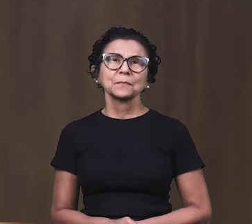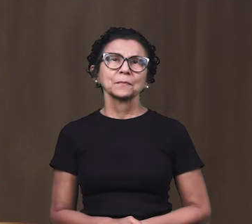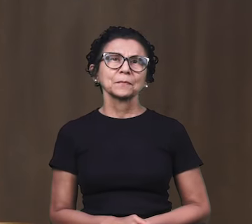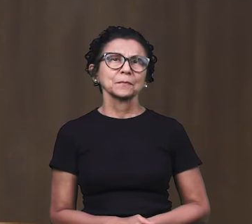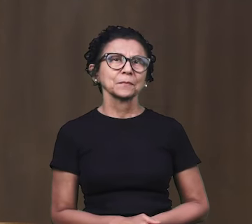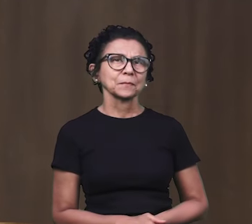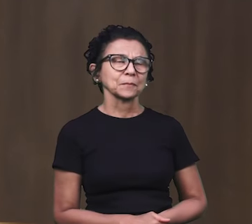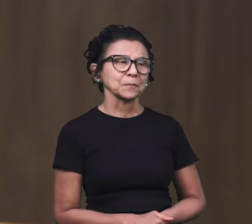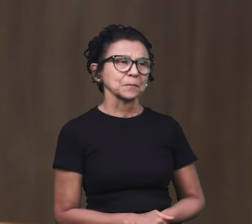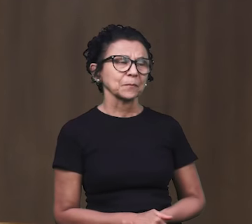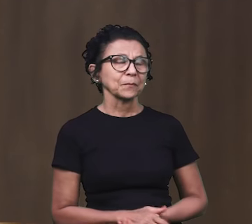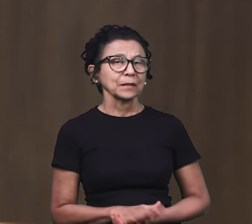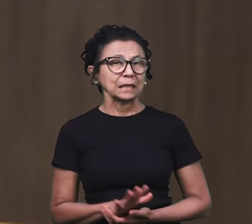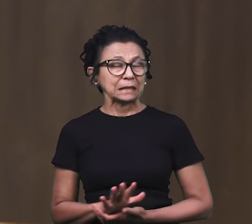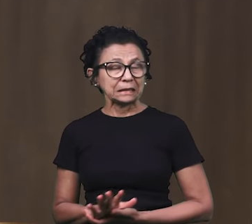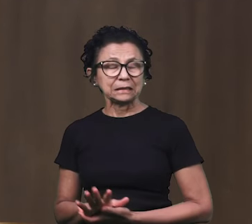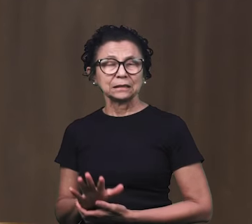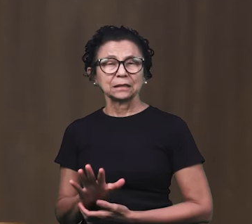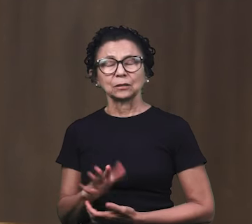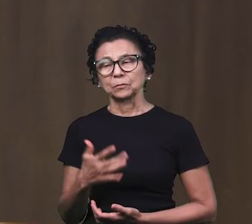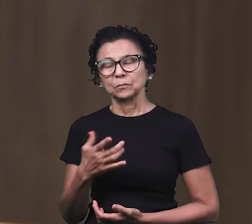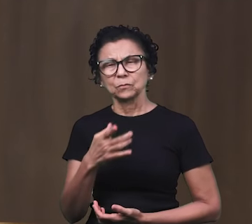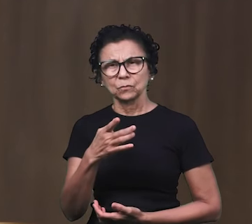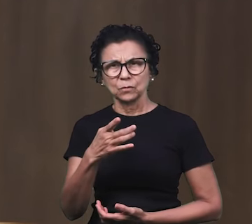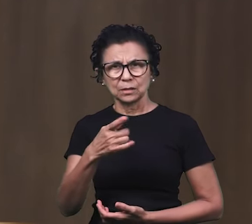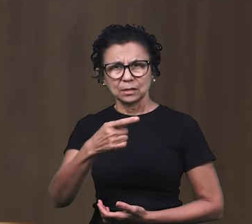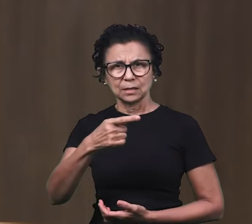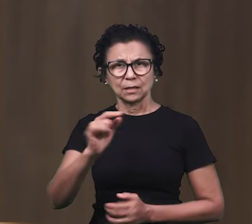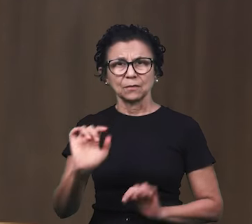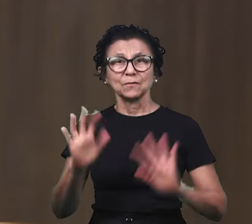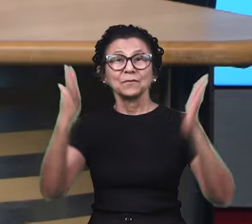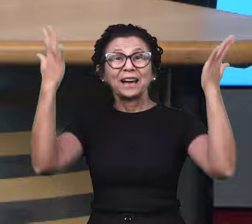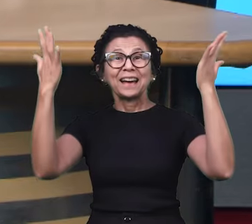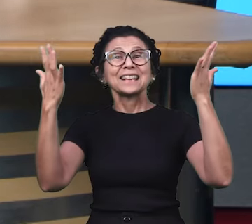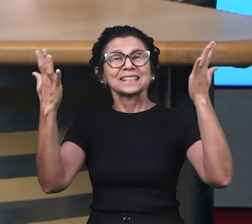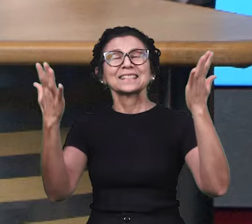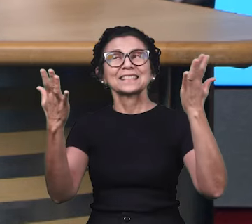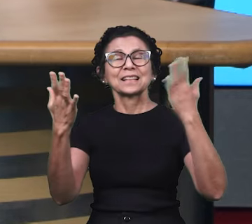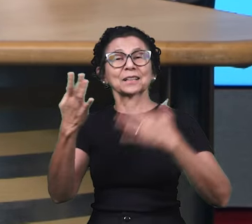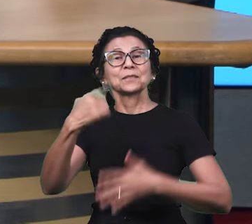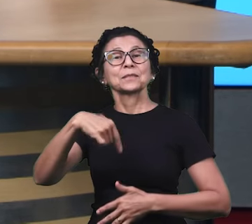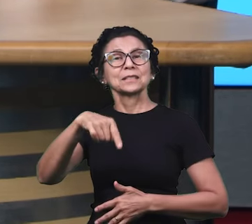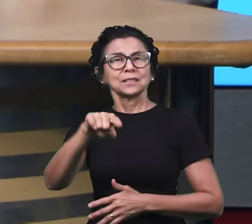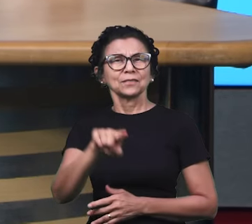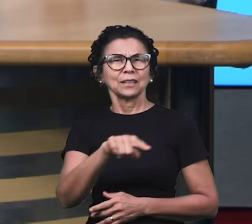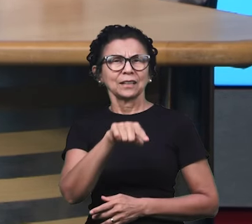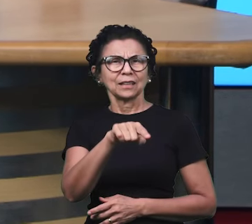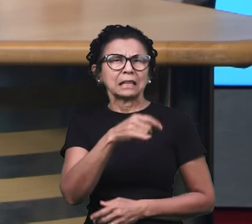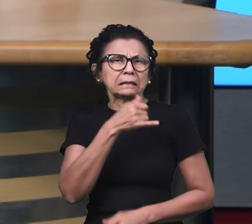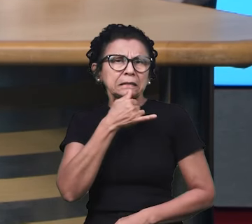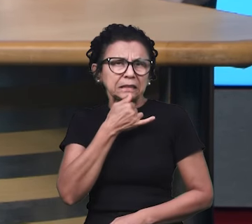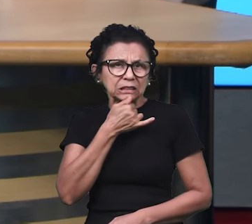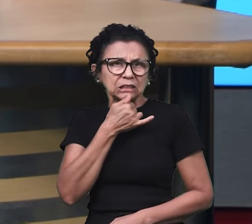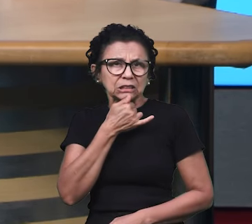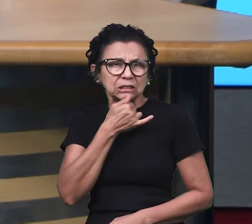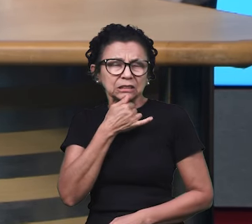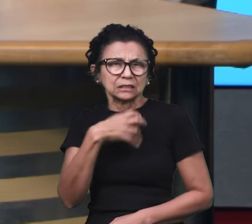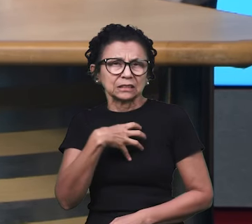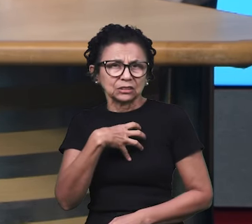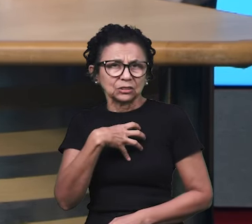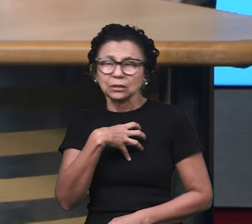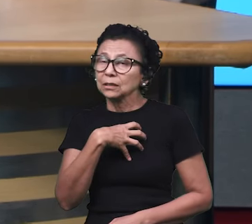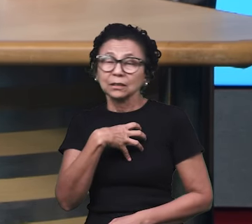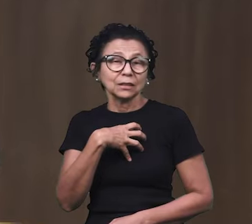aquele que vai para uma festa, ele não vai para ficar triste. Não é? Como é que está quem está indo A festa para é para se alegrar. A gente é convidado para uma